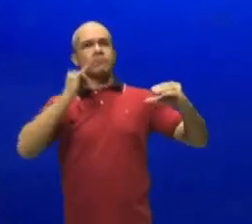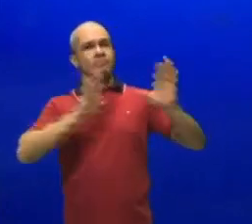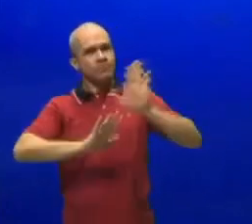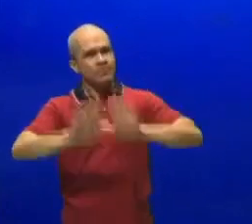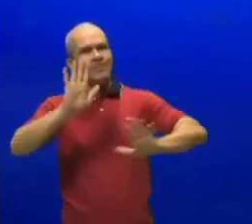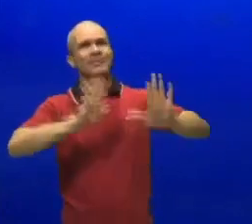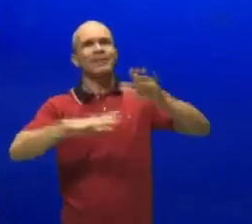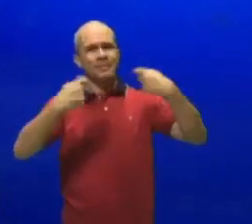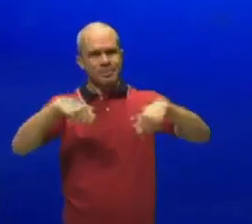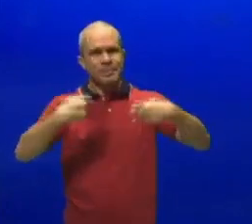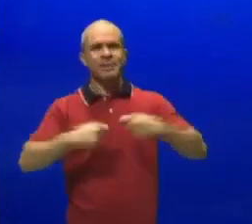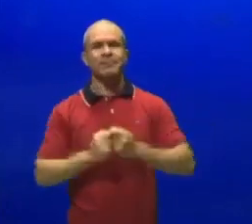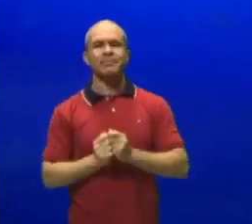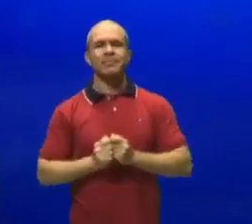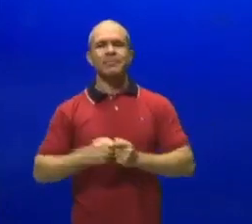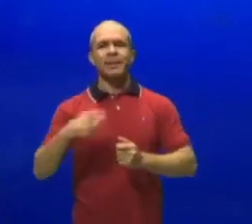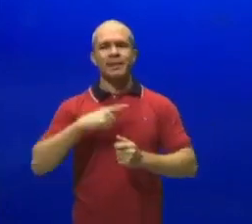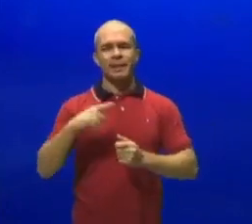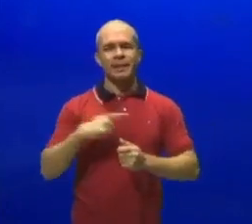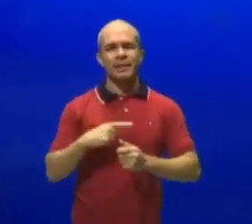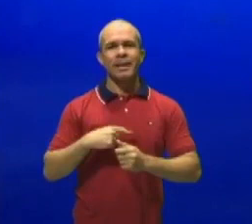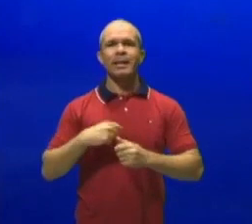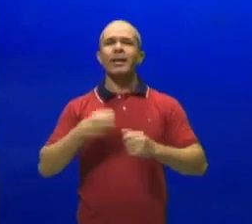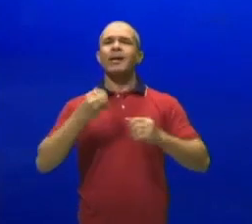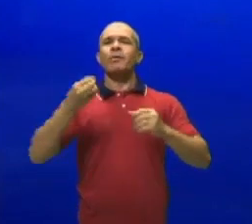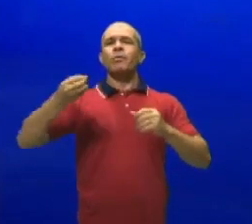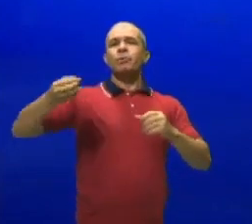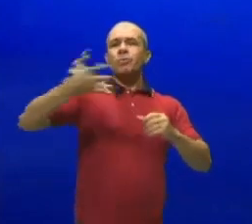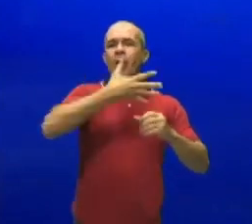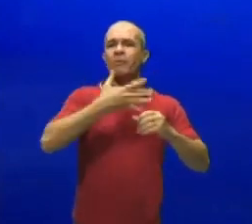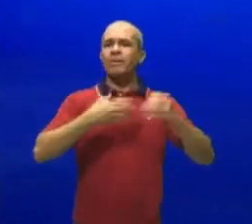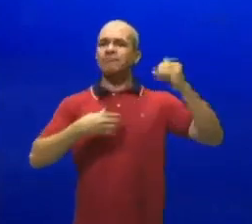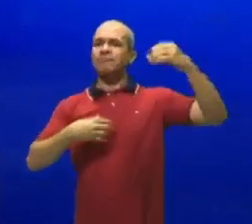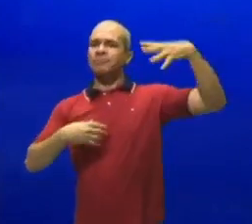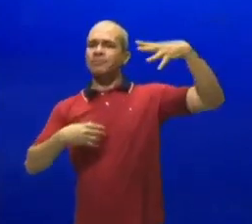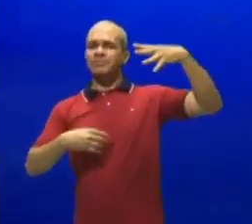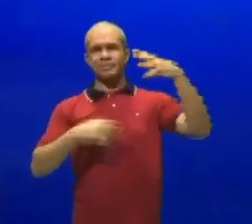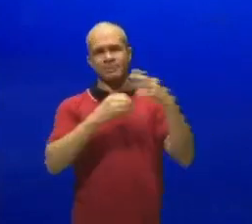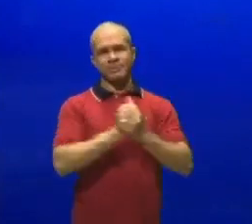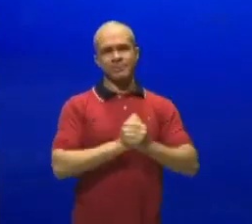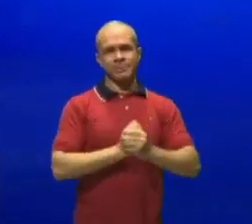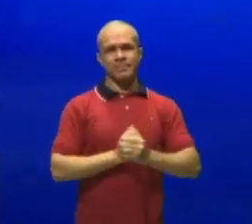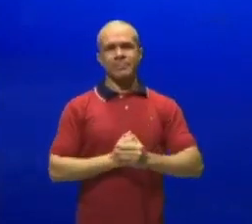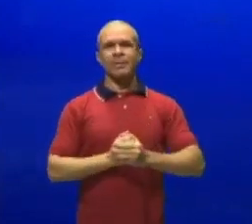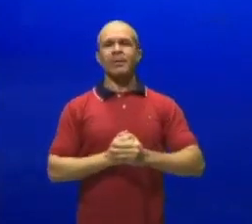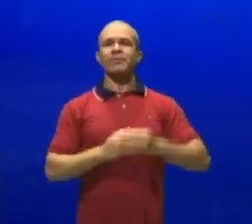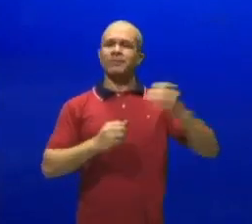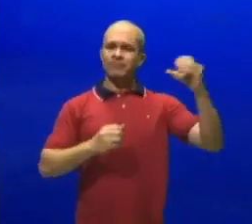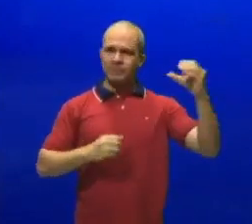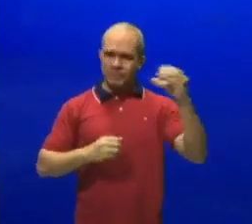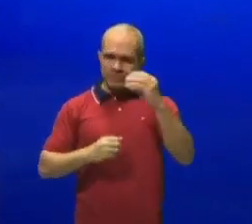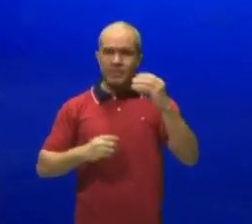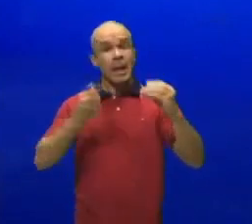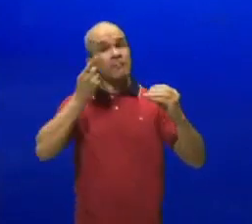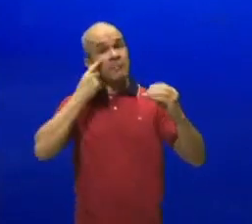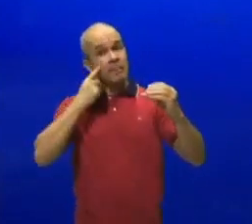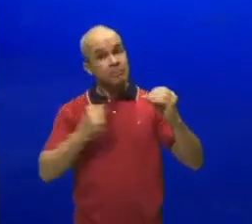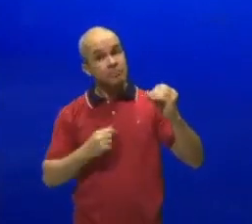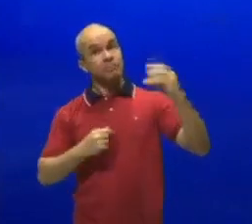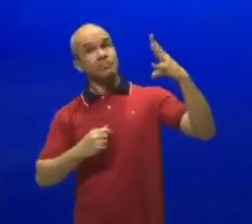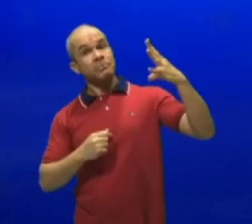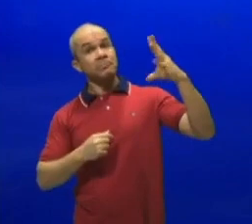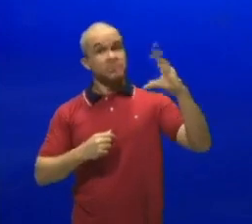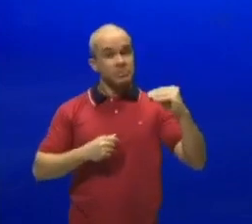Beleza? Então, sempre eu ando aqui com uma lâmpada reserva. E essa lâmpada reserva, eu vou colocar lá no lugar para ver se ela agora